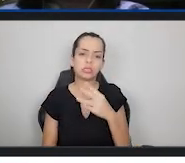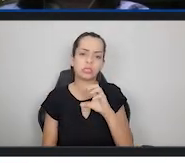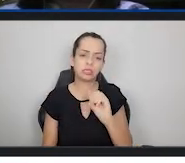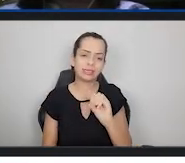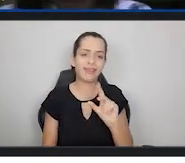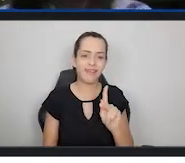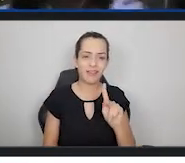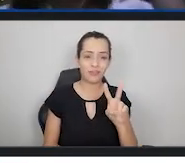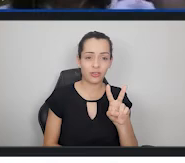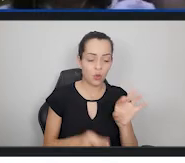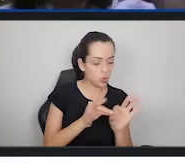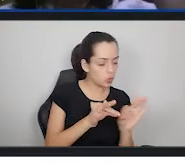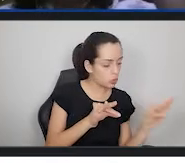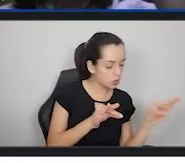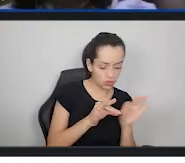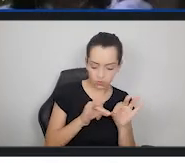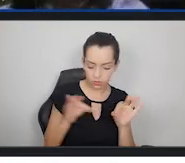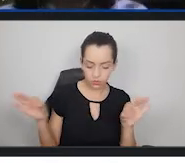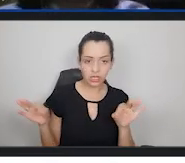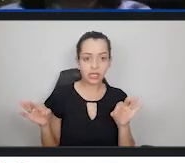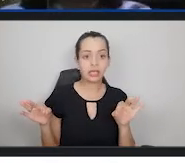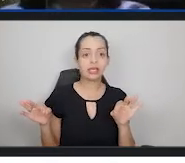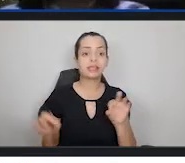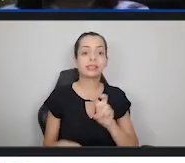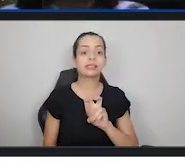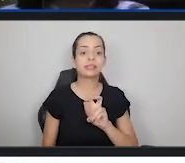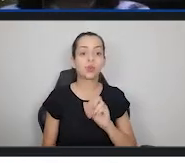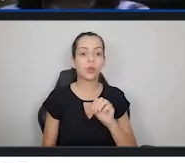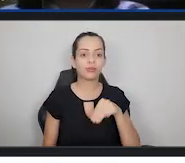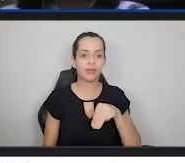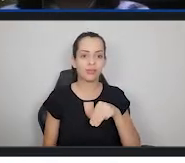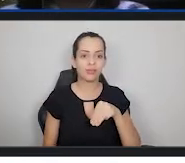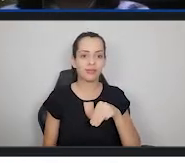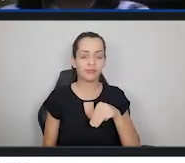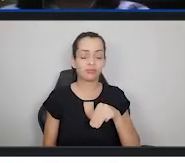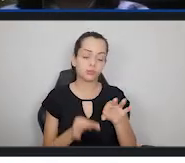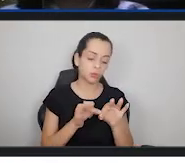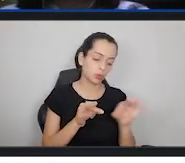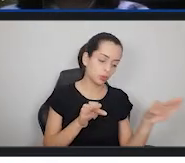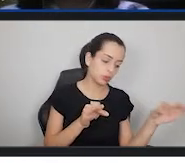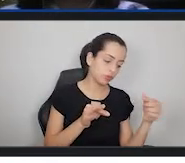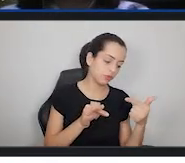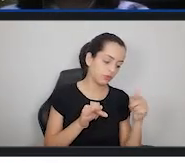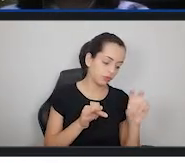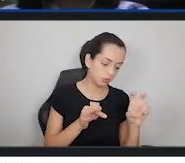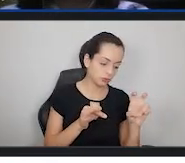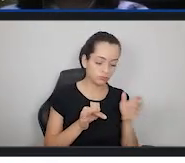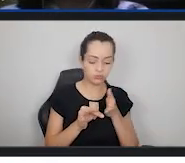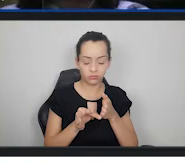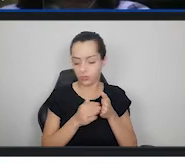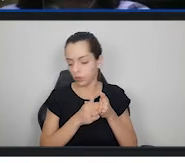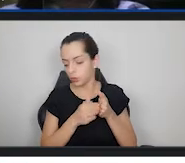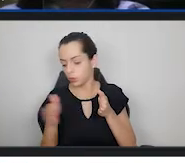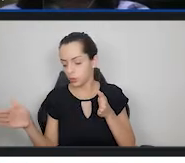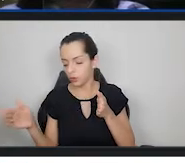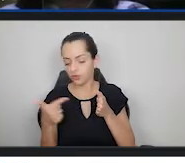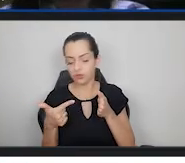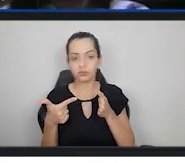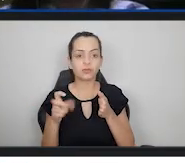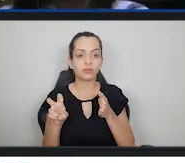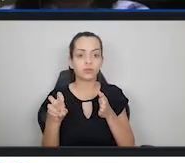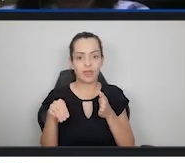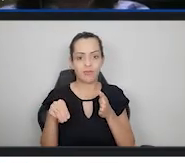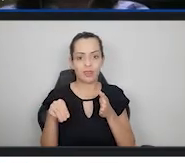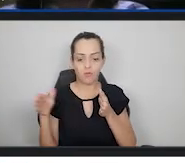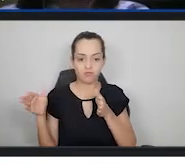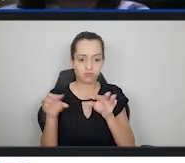terem uma ideia, a faixa de servidão de uma linha de transmissão 230 kV é 50 metros, 25